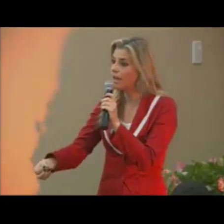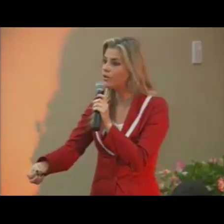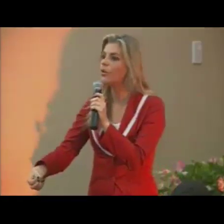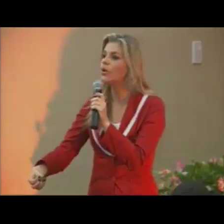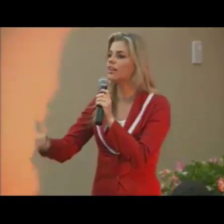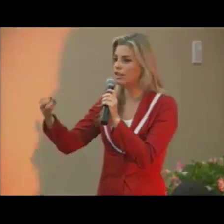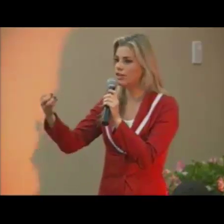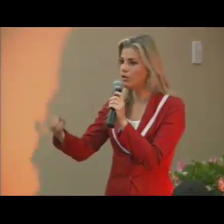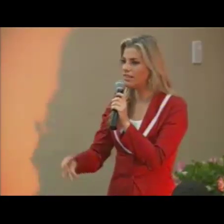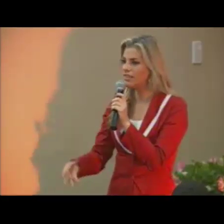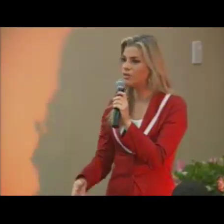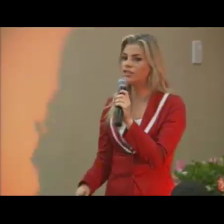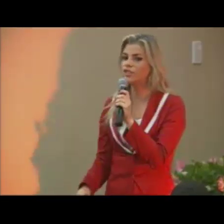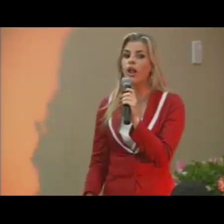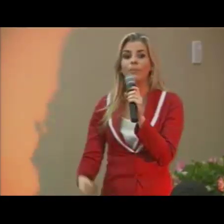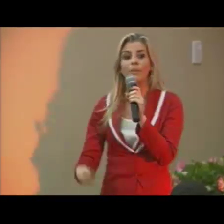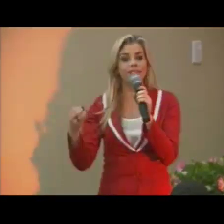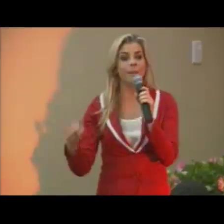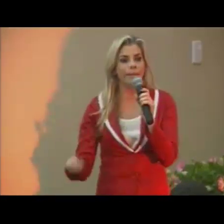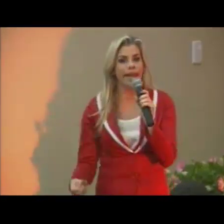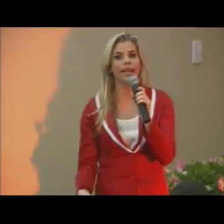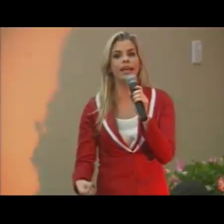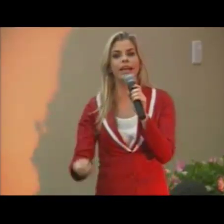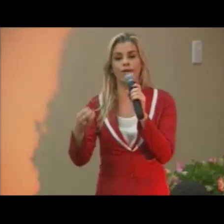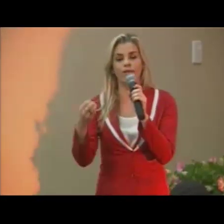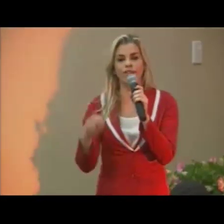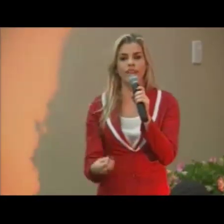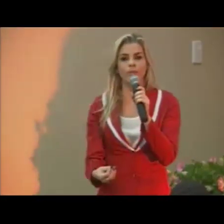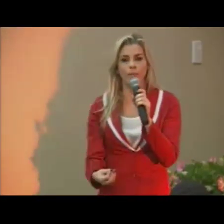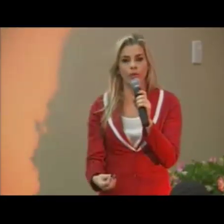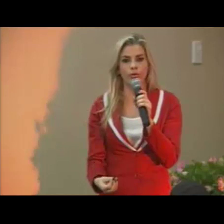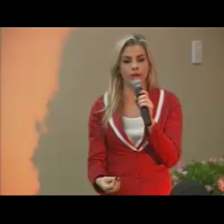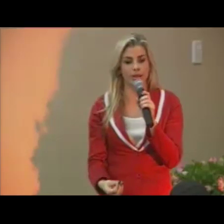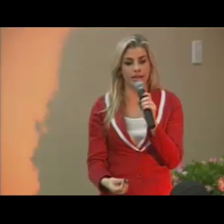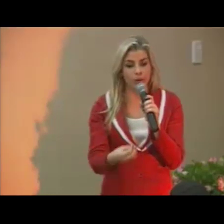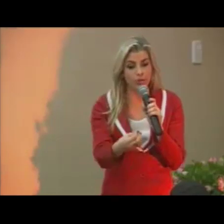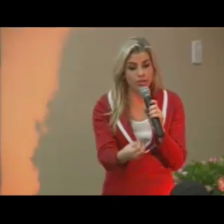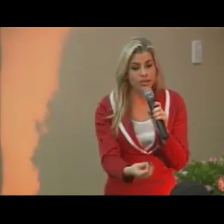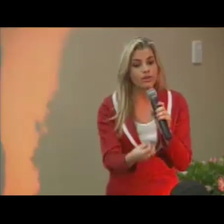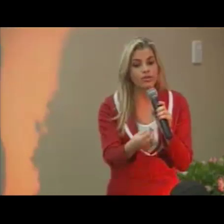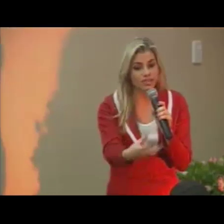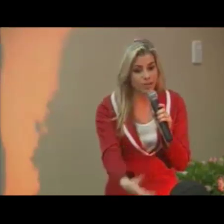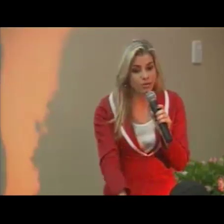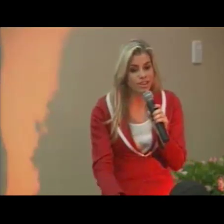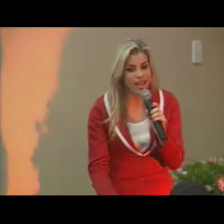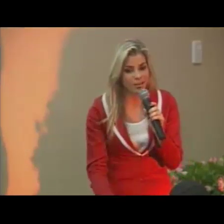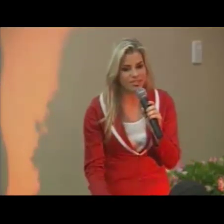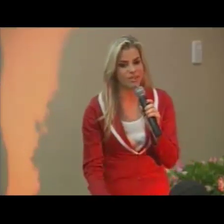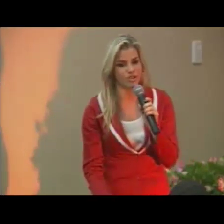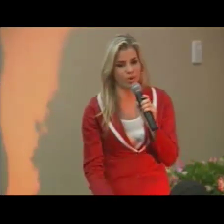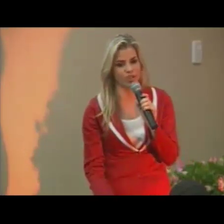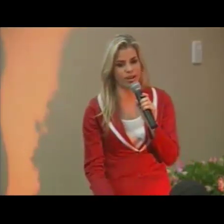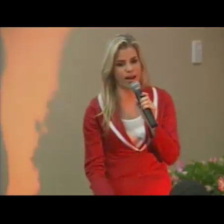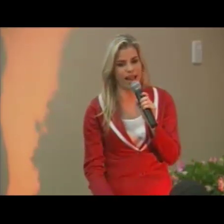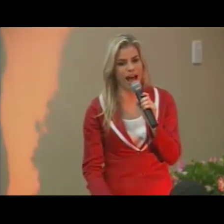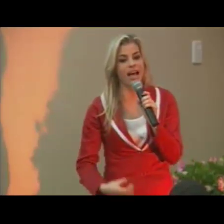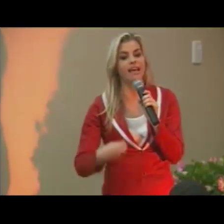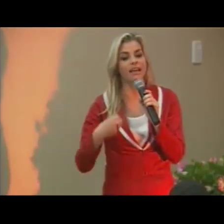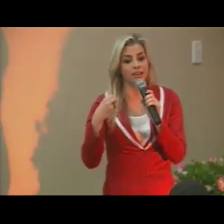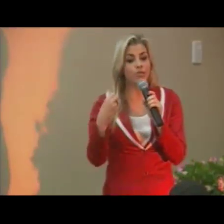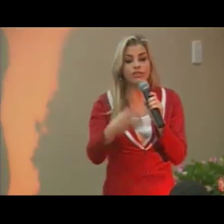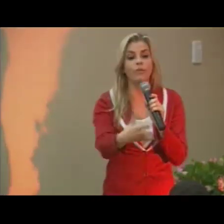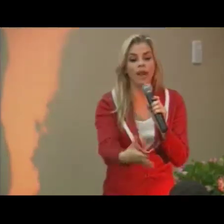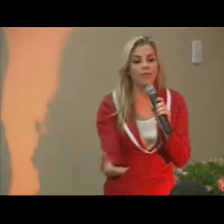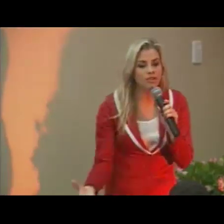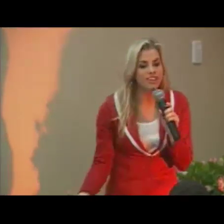não se efetive só nesse momento da divulgação da escola, mas também, né, vocês têm um papel fundamental, inclusive na sugestão de temas que a